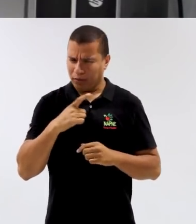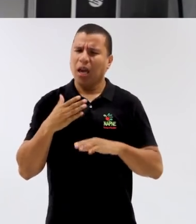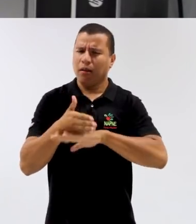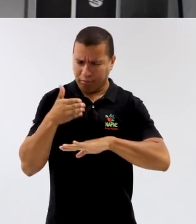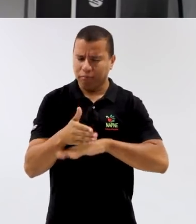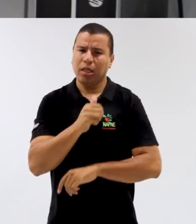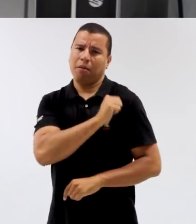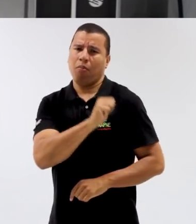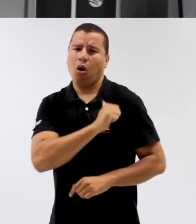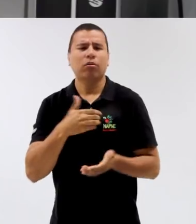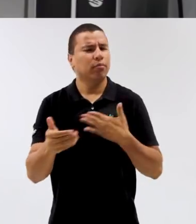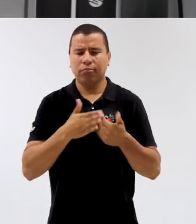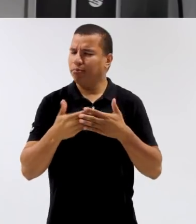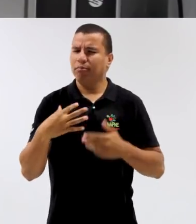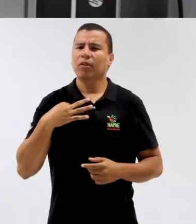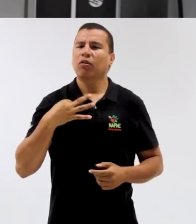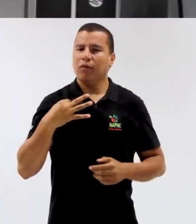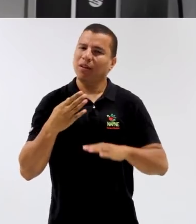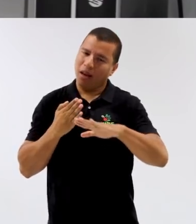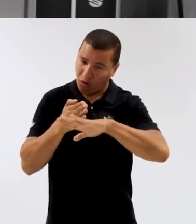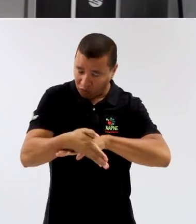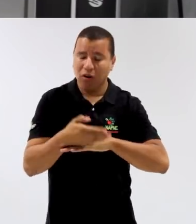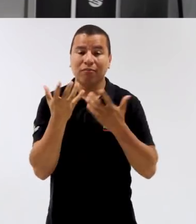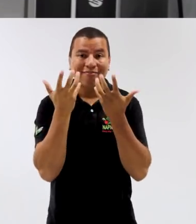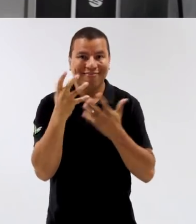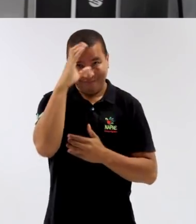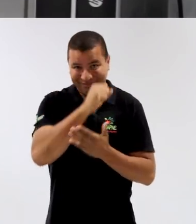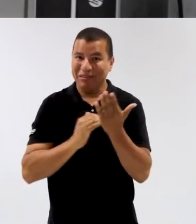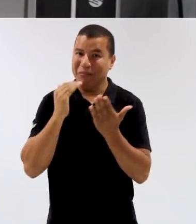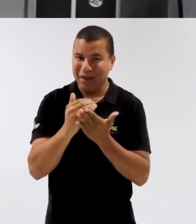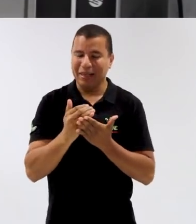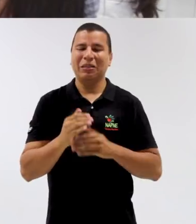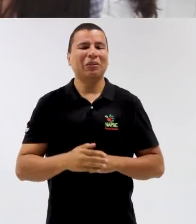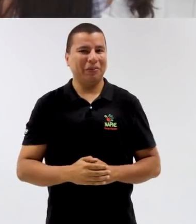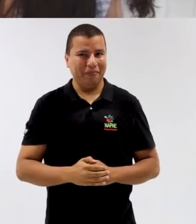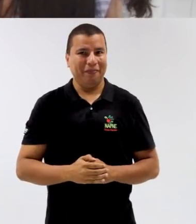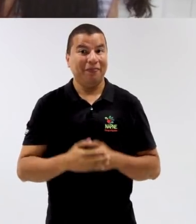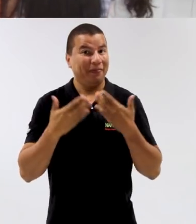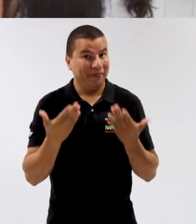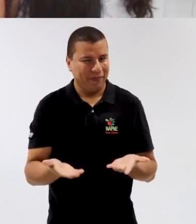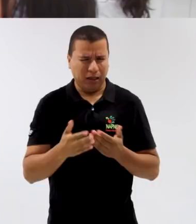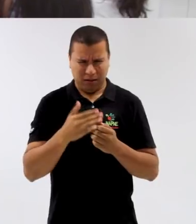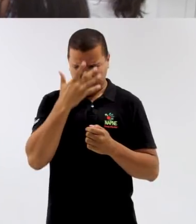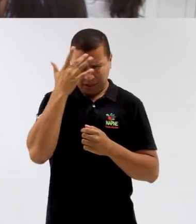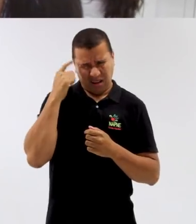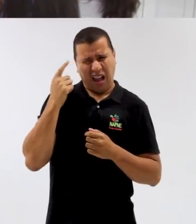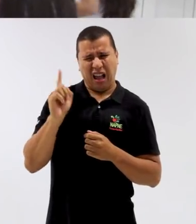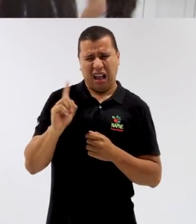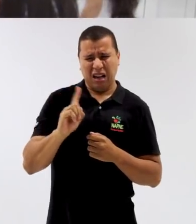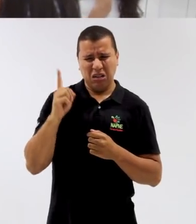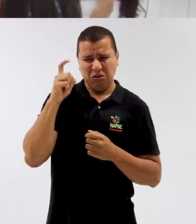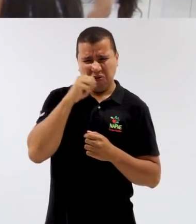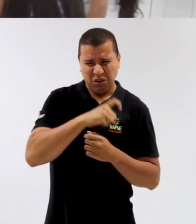participando como golfe como voluntária acompanhar do im voltado para a arquitetura aberta engana se quem pensa que apenas os